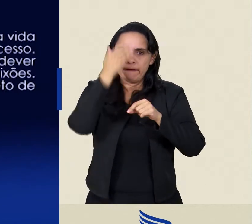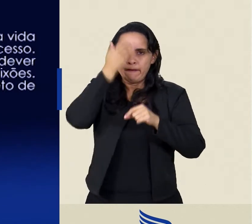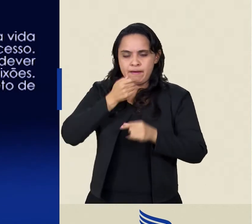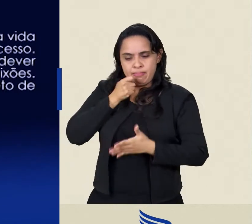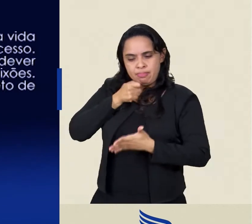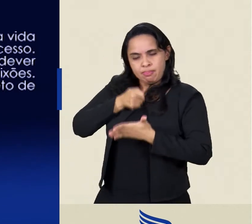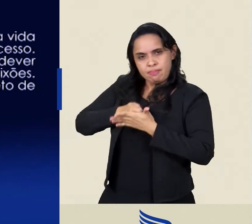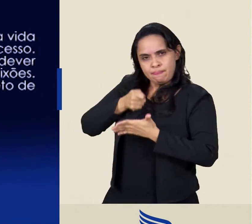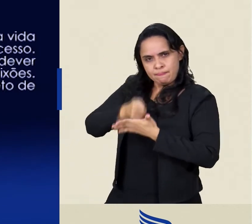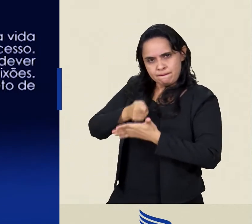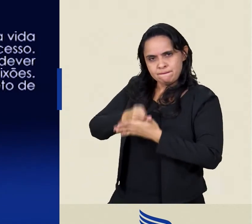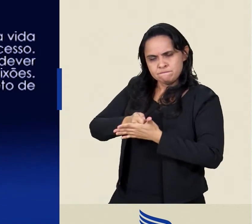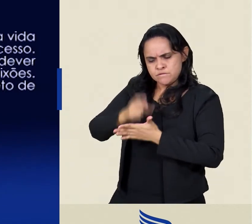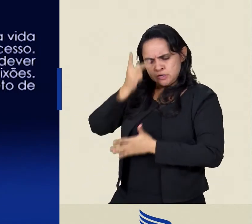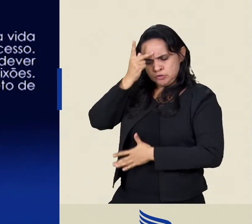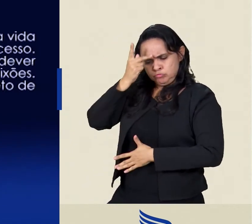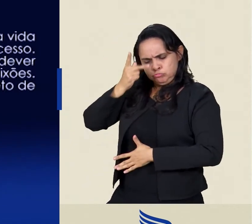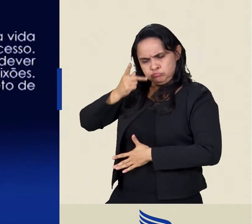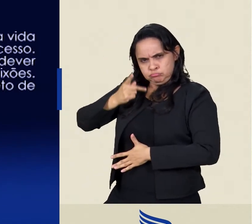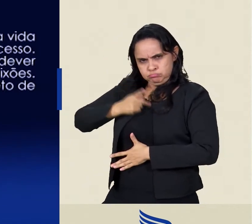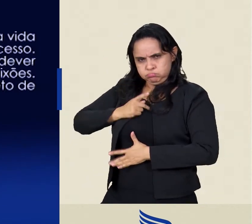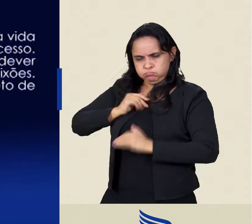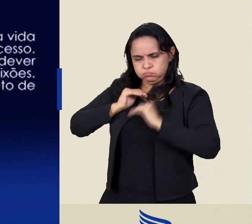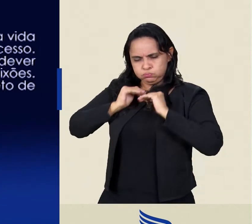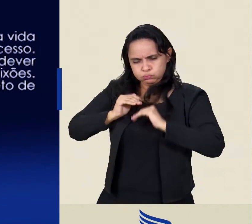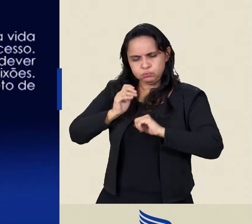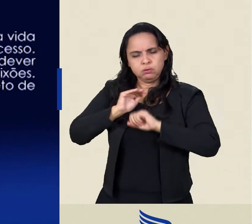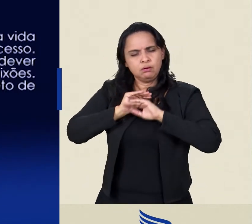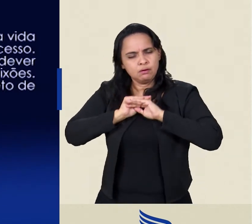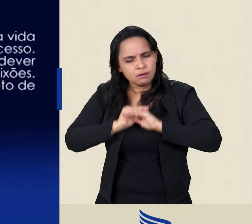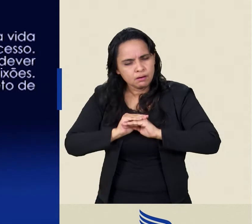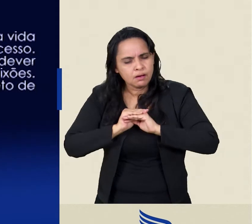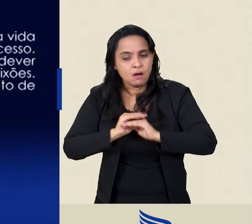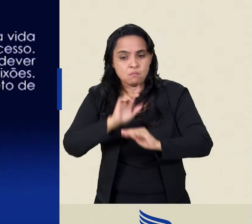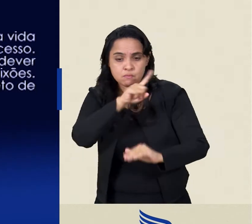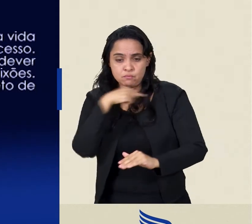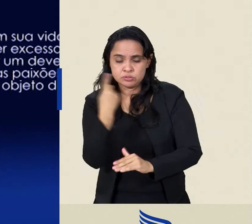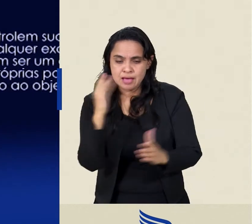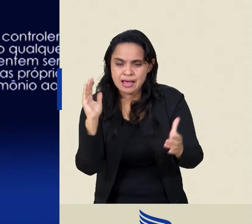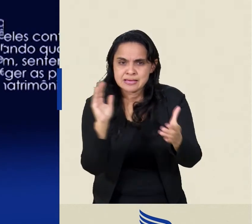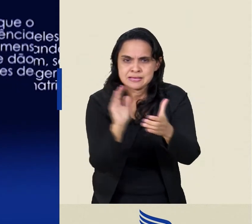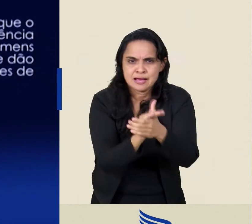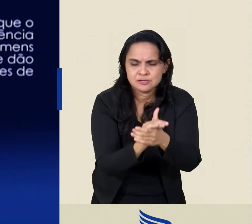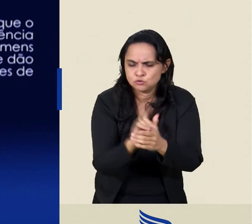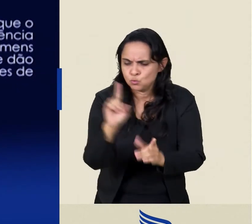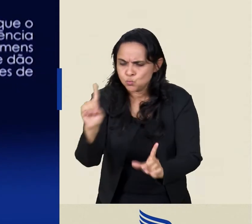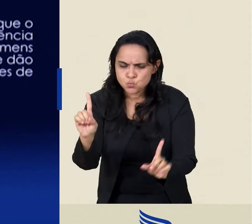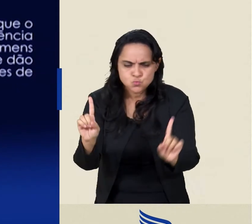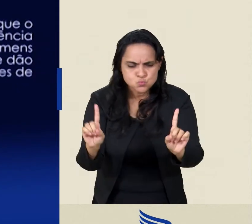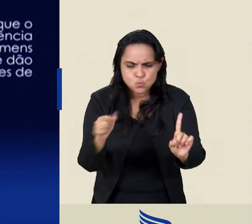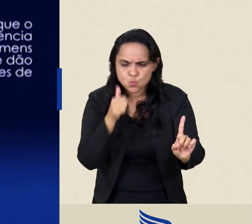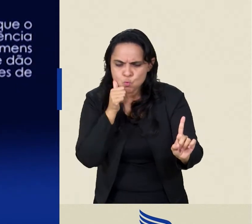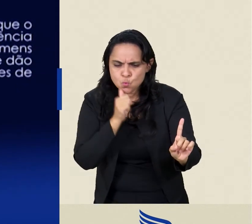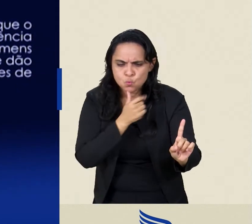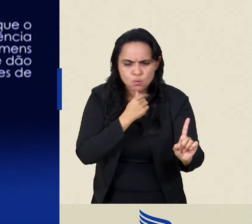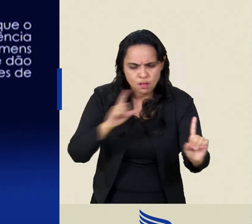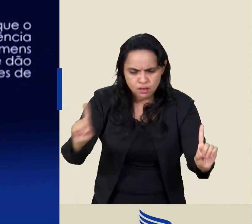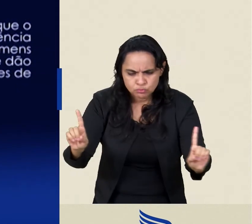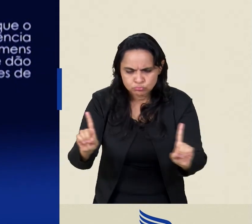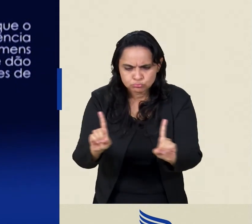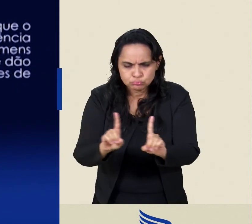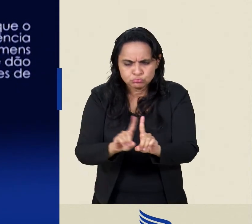religioso reger as próprias paixões. Uniram-se em matrimônio ao objeto de sua escolha, e